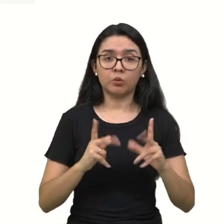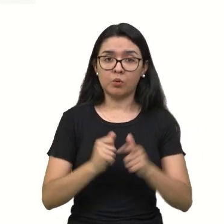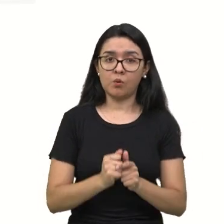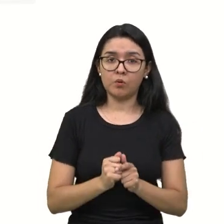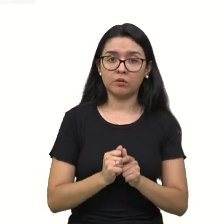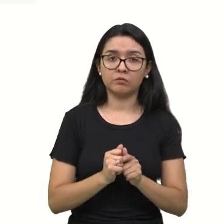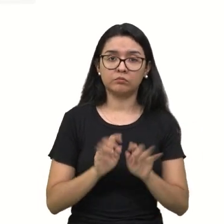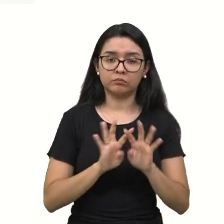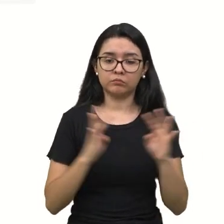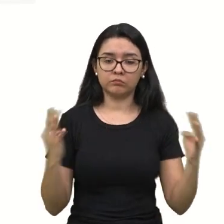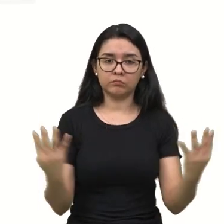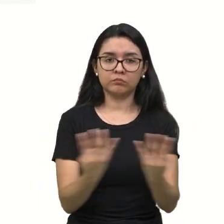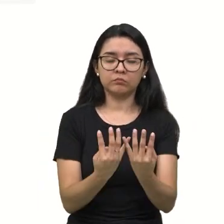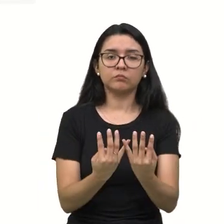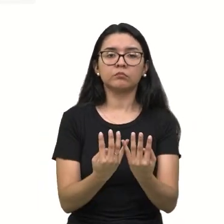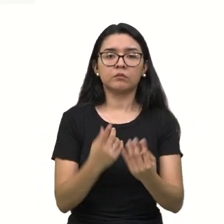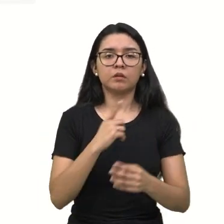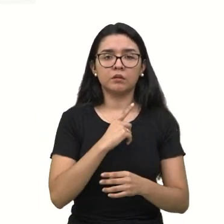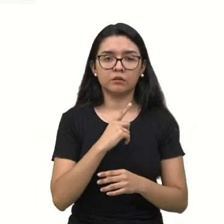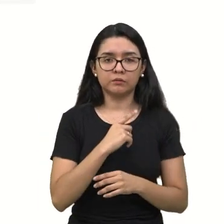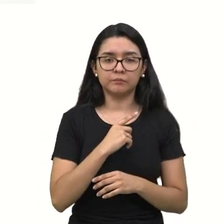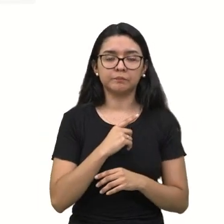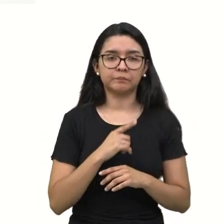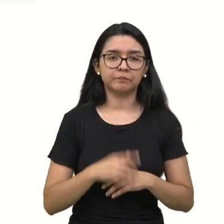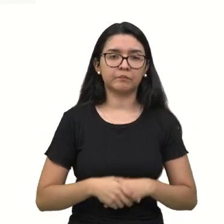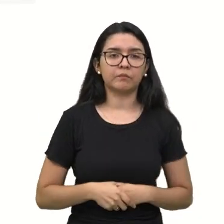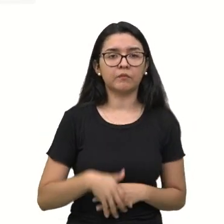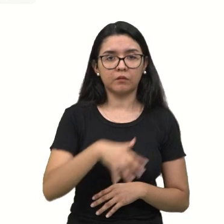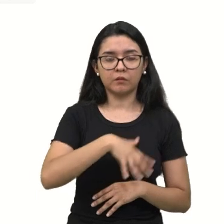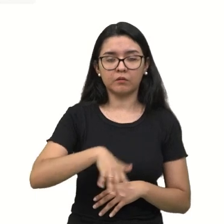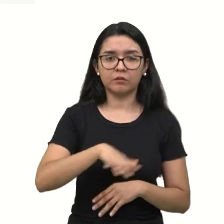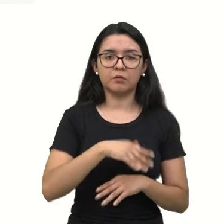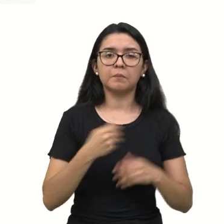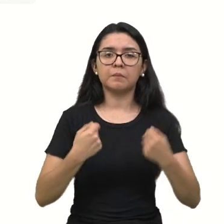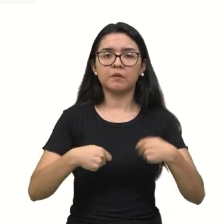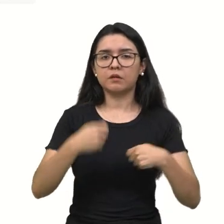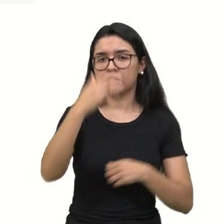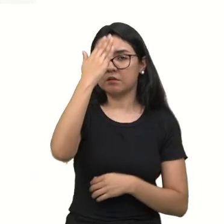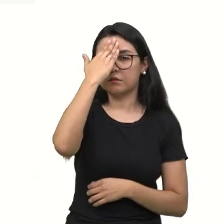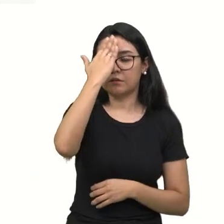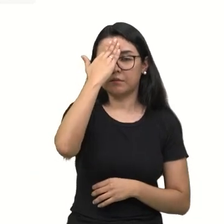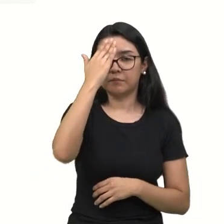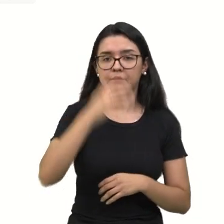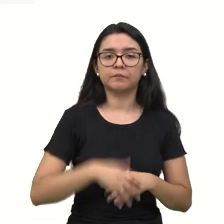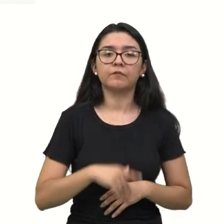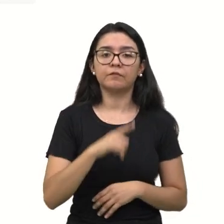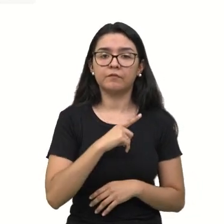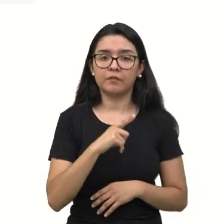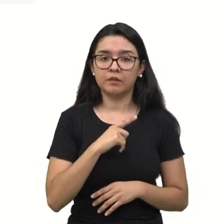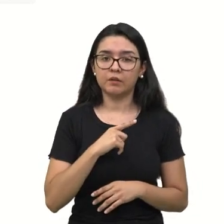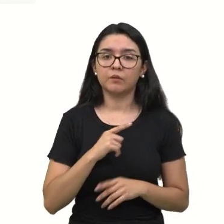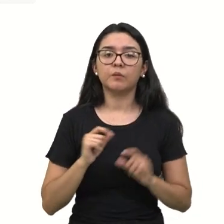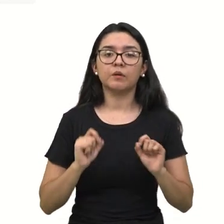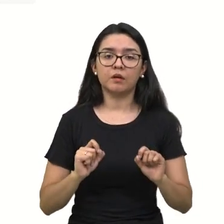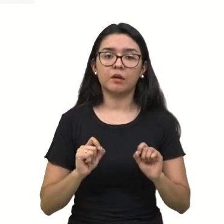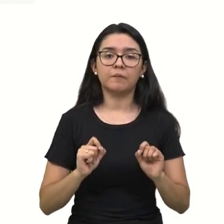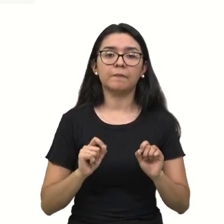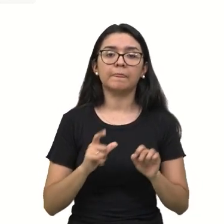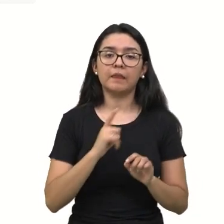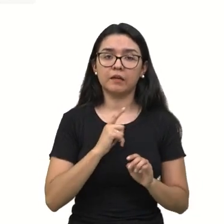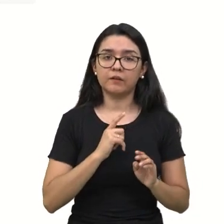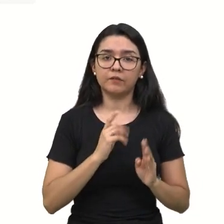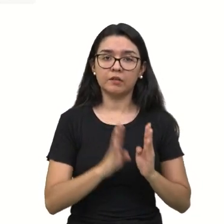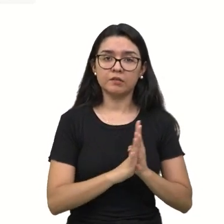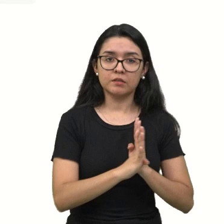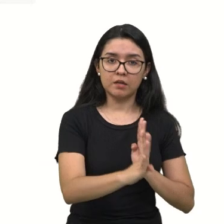ó, que tem esse formato, eu tenho que levar em consideração que aqui vai ter cerca e aqui vai ter cerca também.